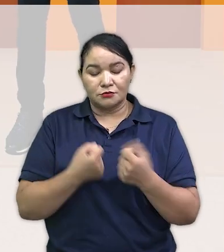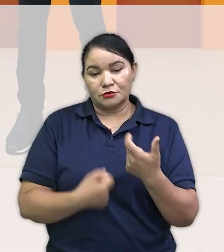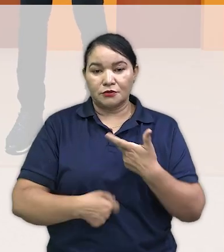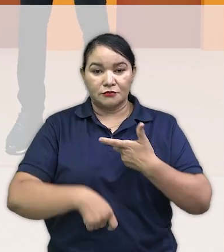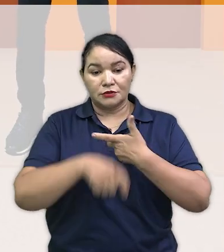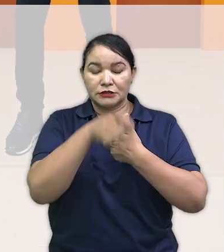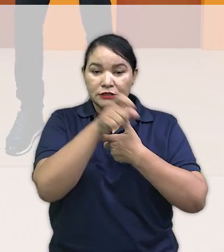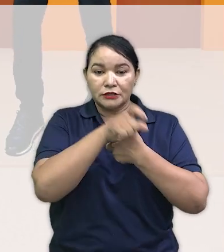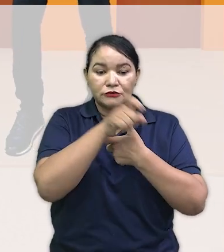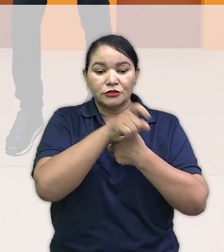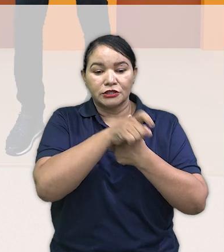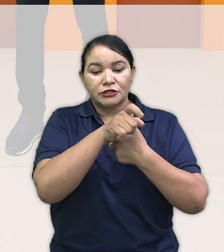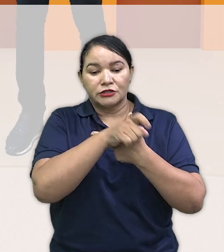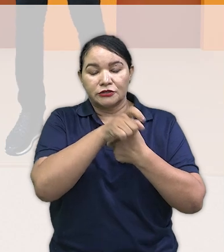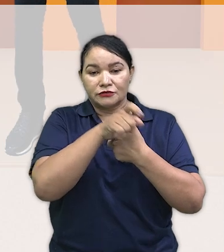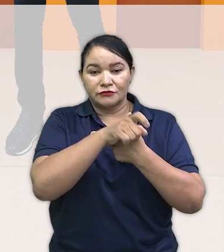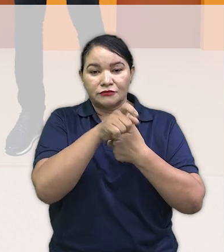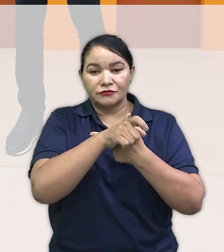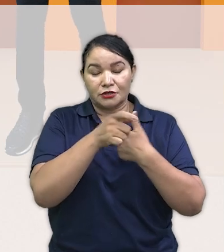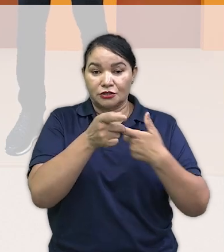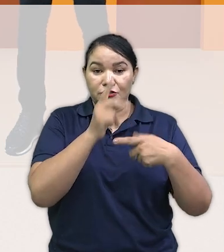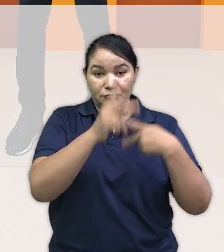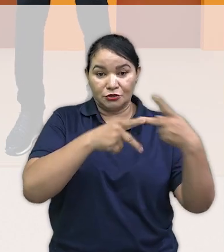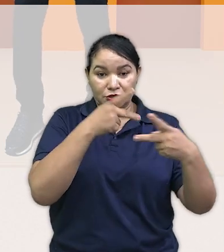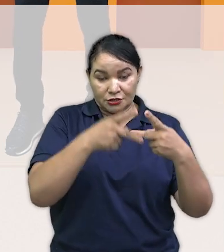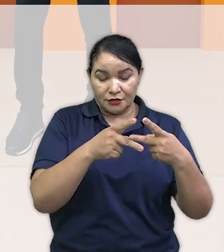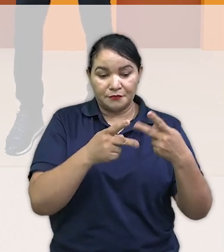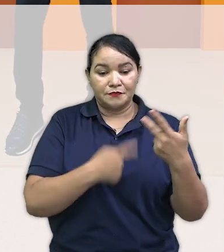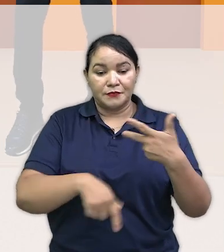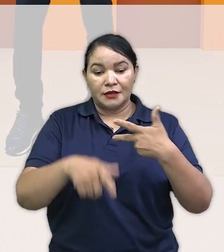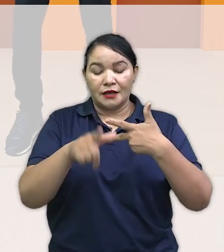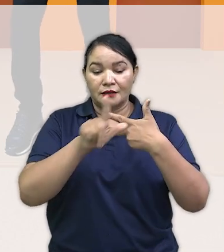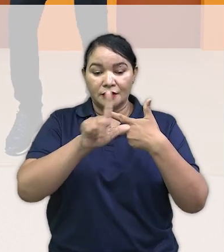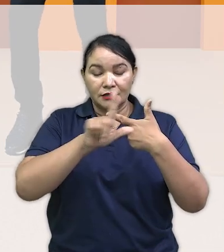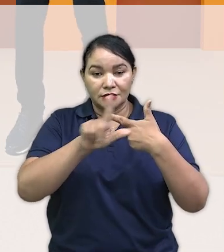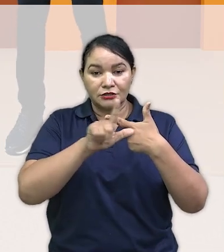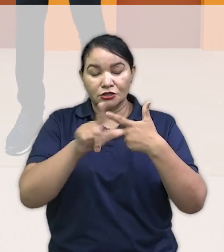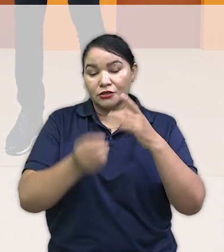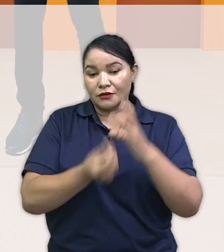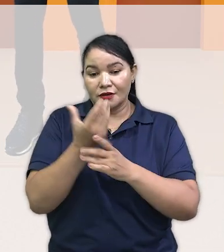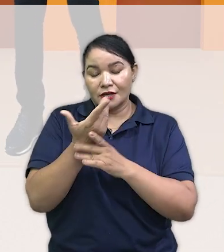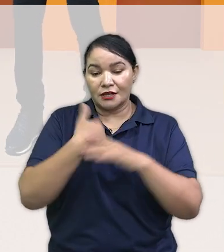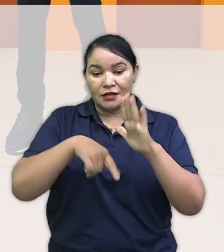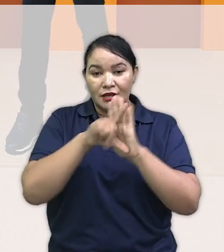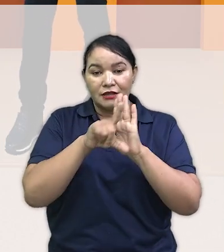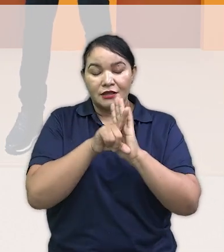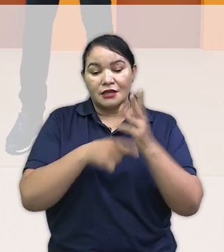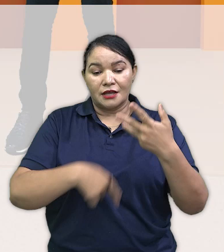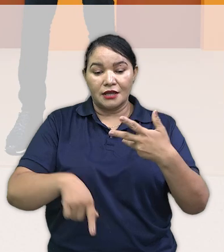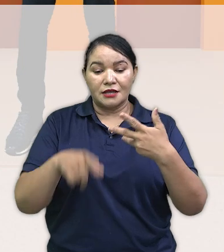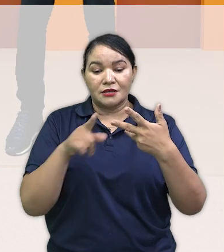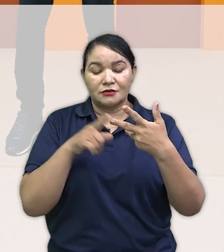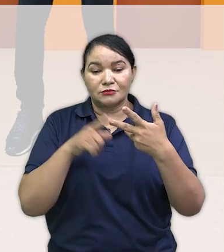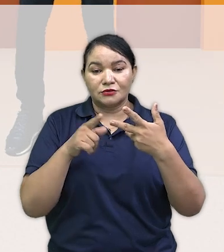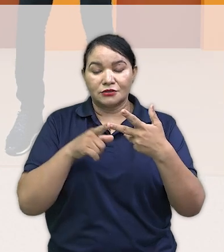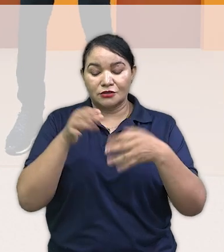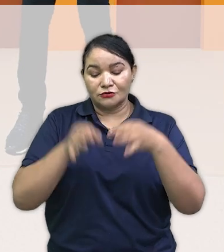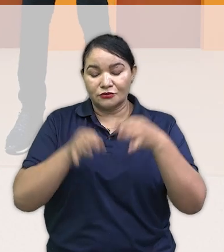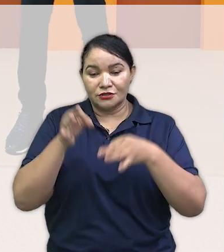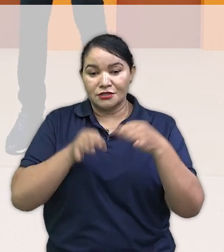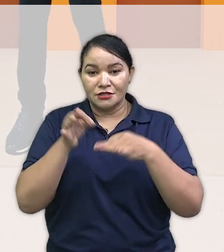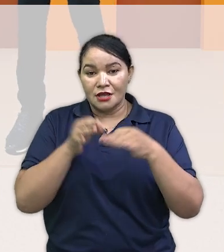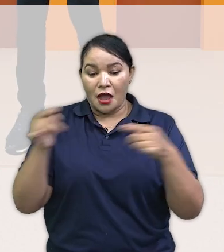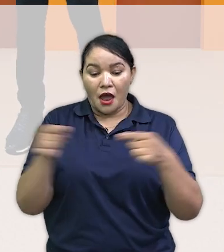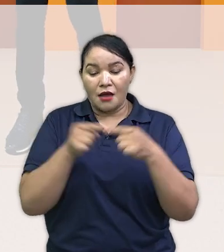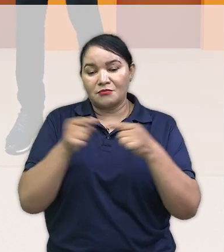poder executivo, que nós já vimos o papel dele, administrar. O poder legislativo, que elabora as leis. E o poder judiciário, que faz